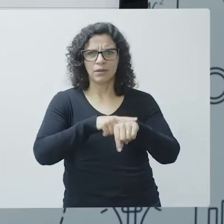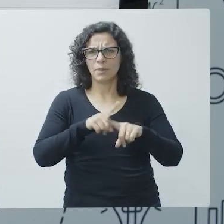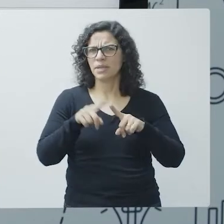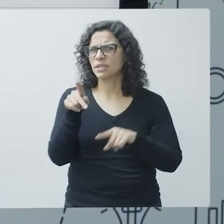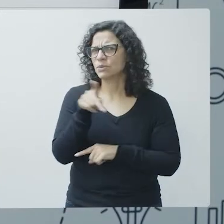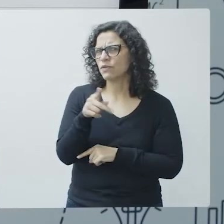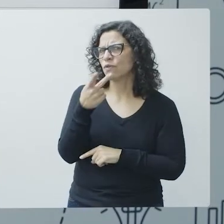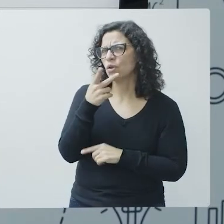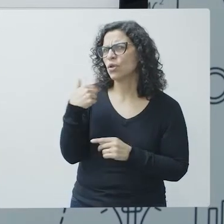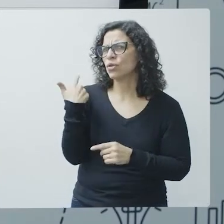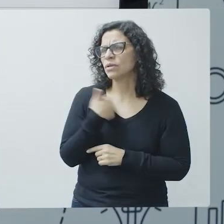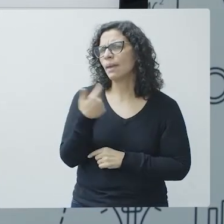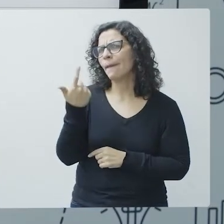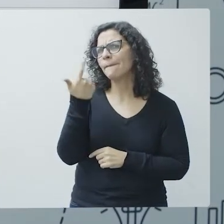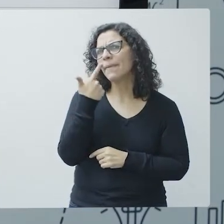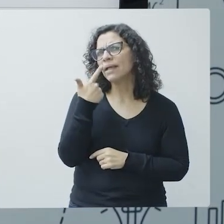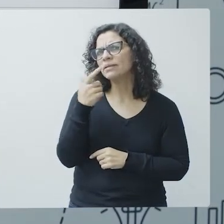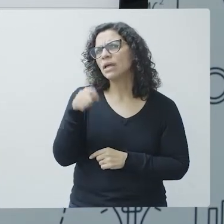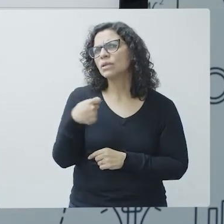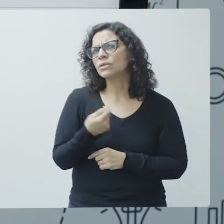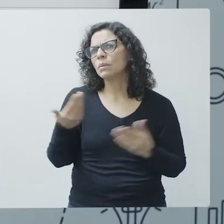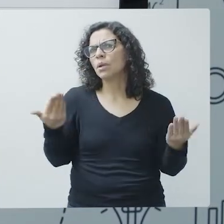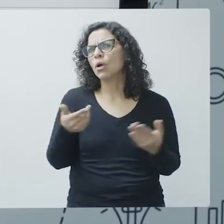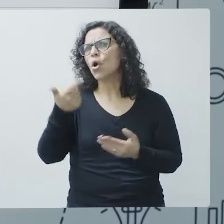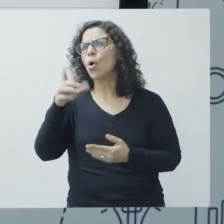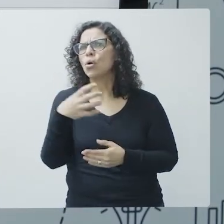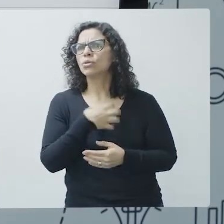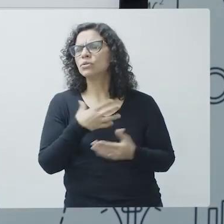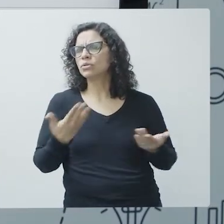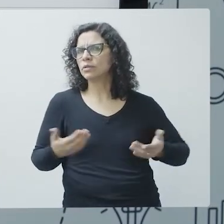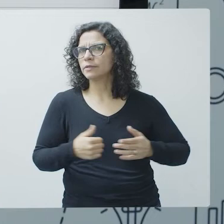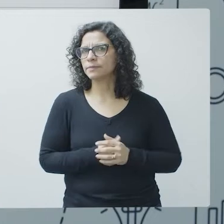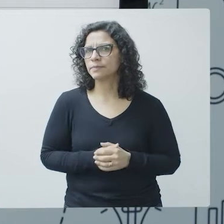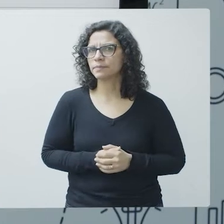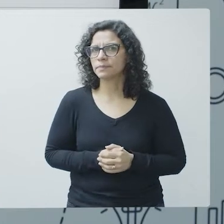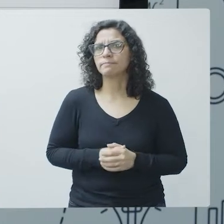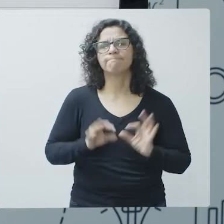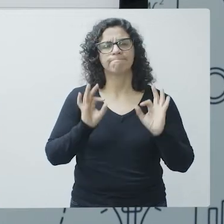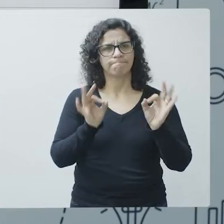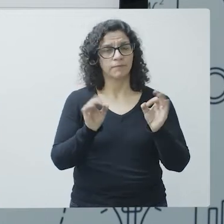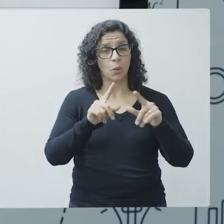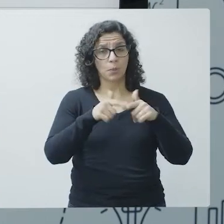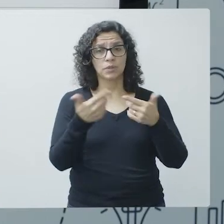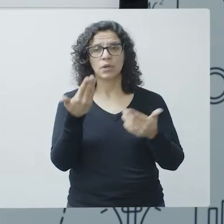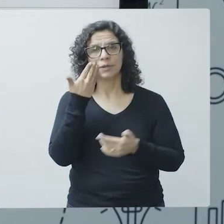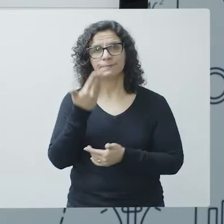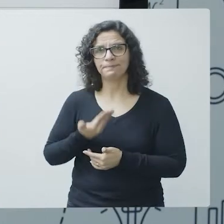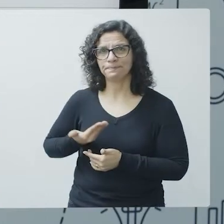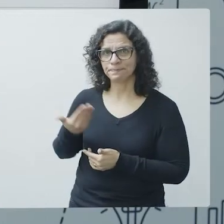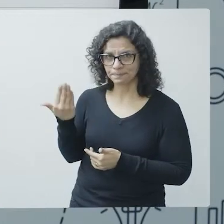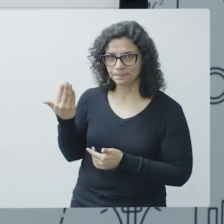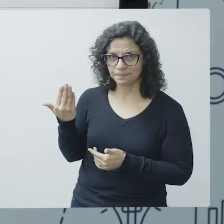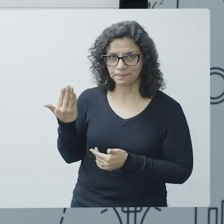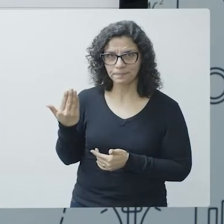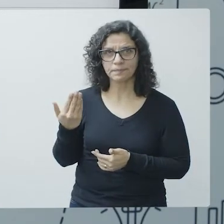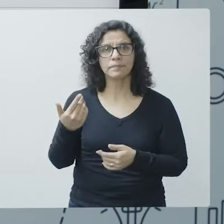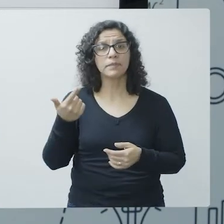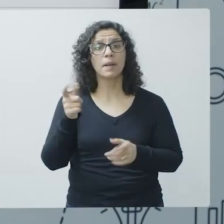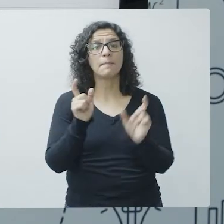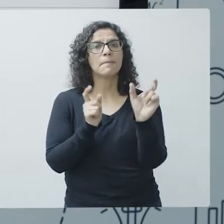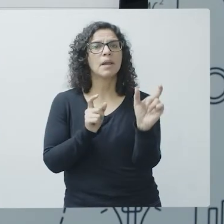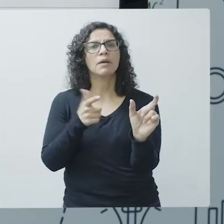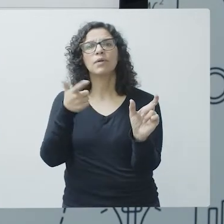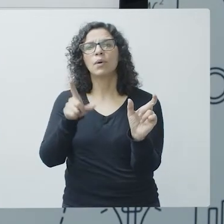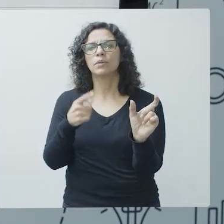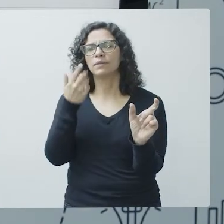você disse que ia fazer a gente, né, pensar em outra coisa. Claro, por isso eu trago para vocês uma outra